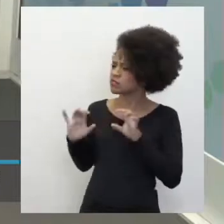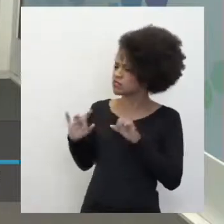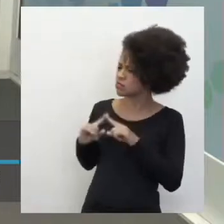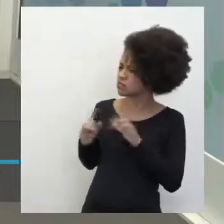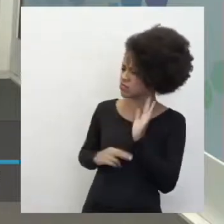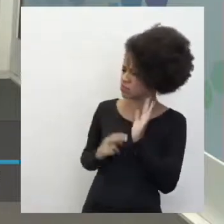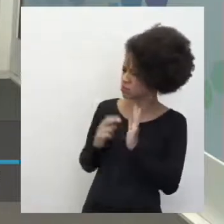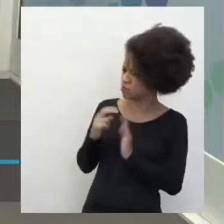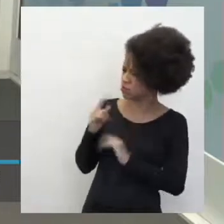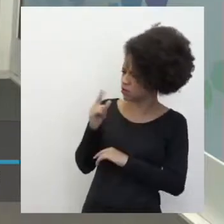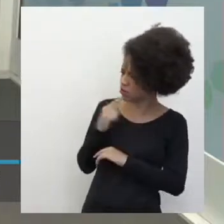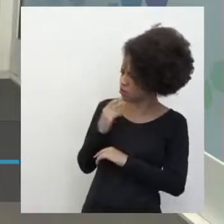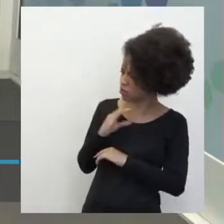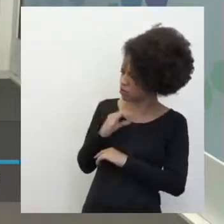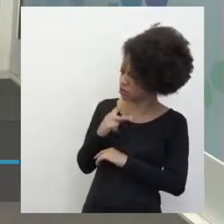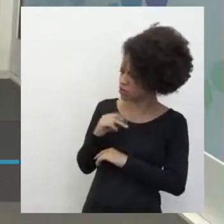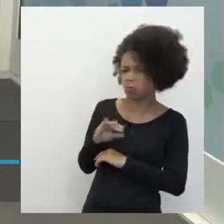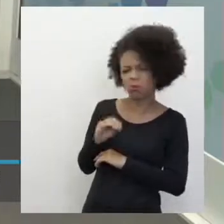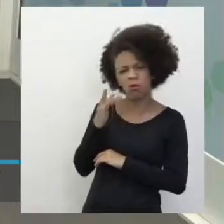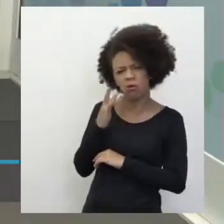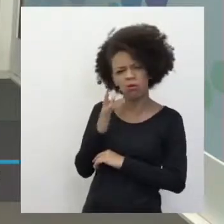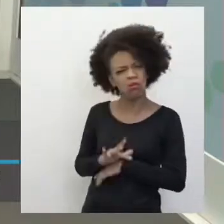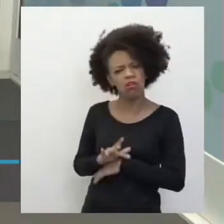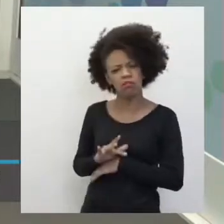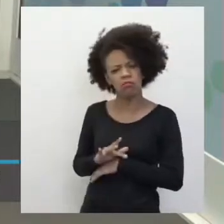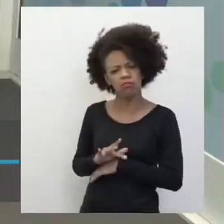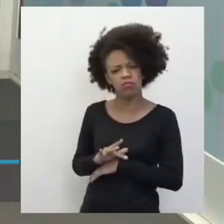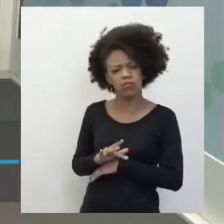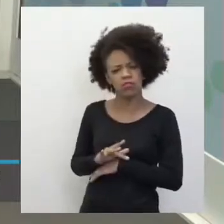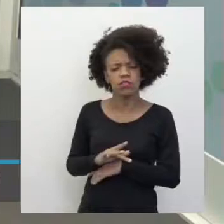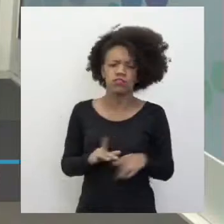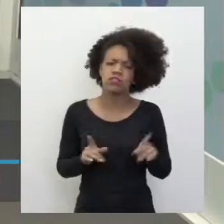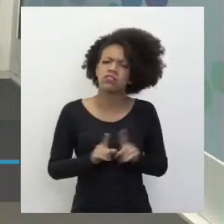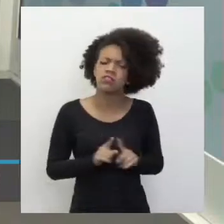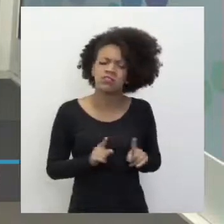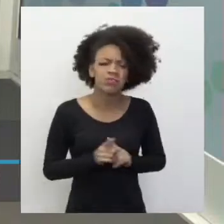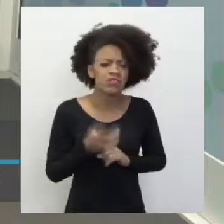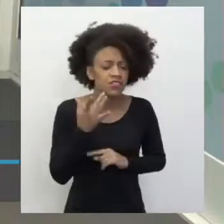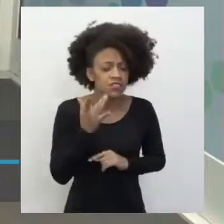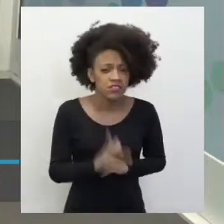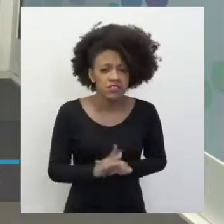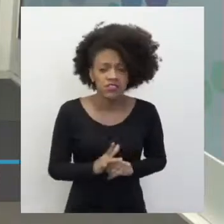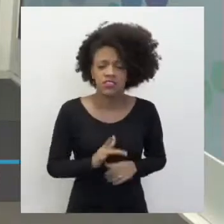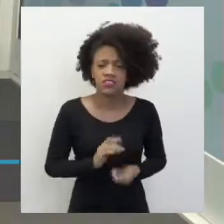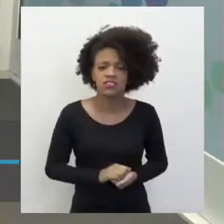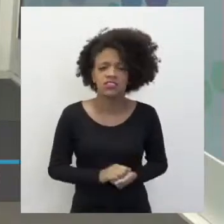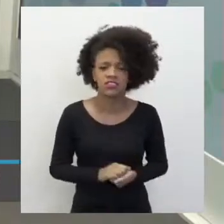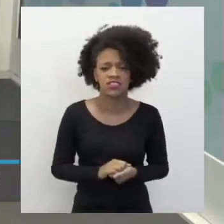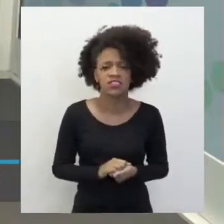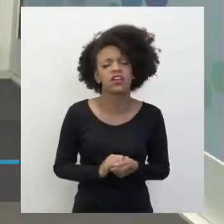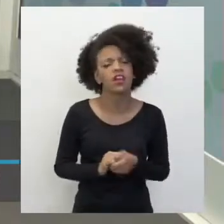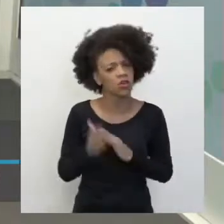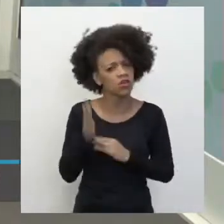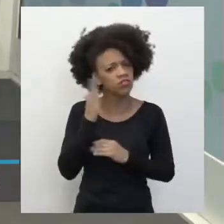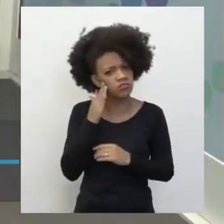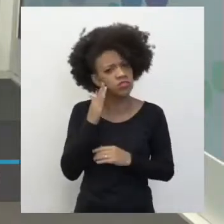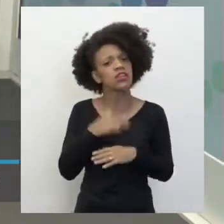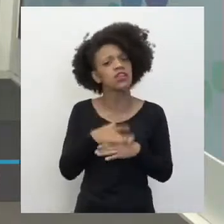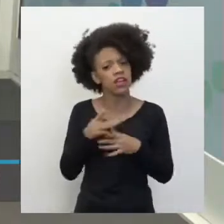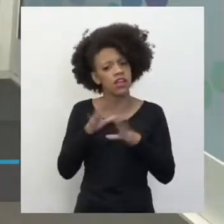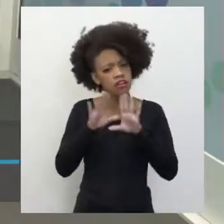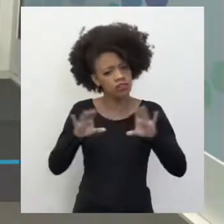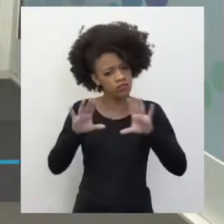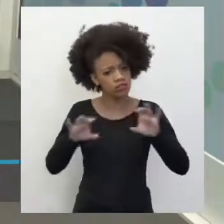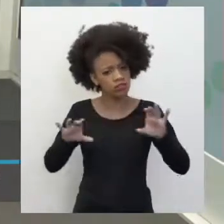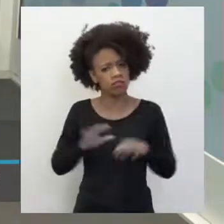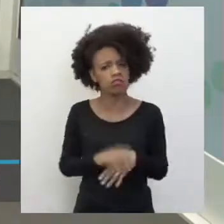subiam pelo cipó na festa do céu? Não lembro. Eu não lembro também se subia pelo cipó. Eu sei também que não era no lembro. céu, tinha eu essa lembro referência. que tinha uma... eu